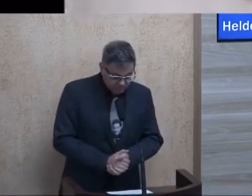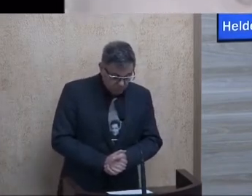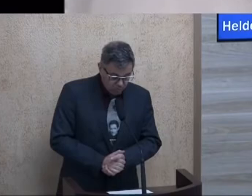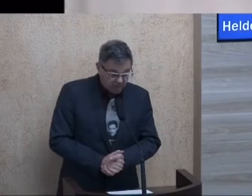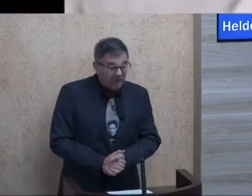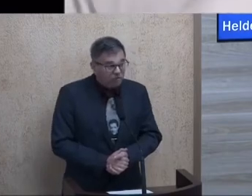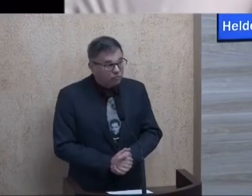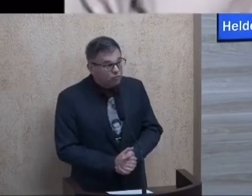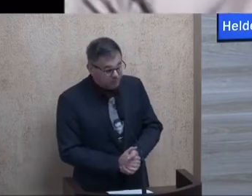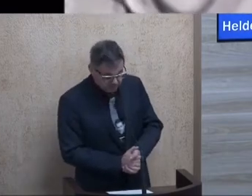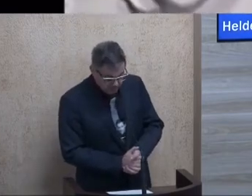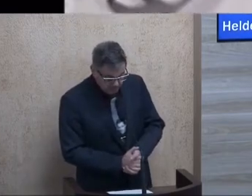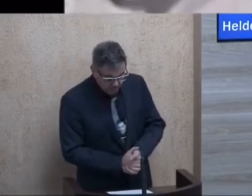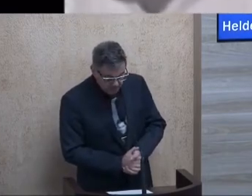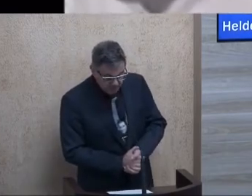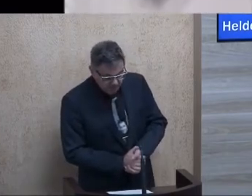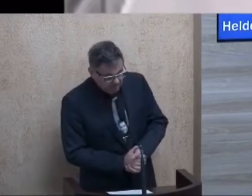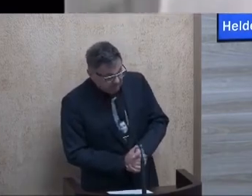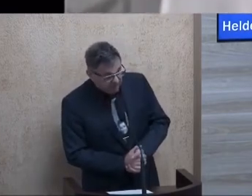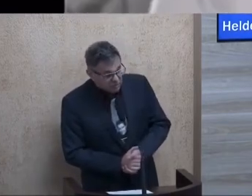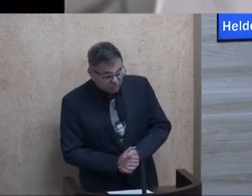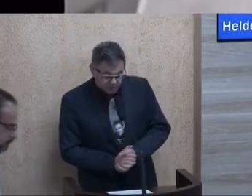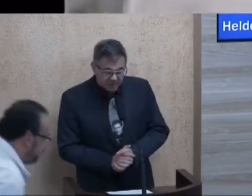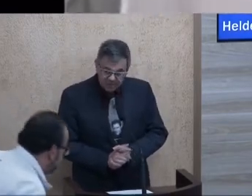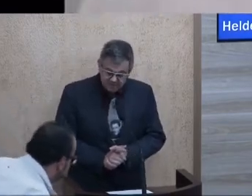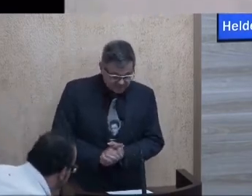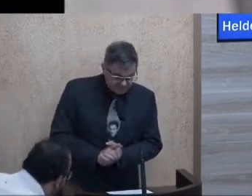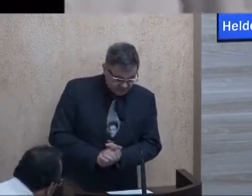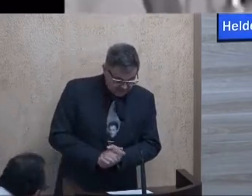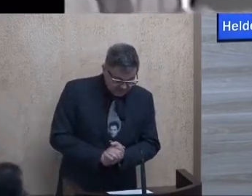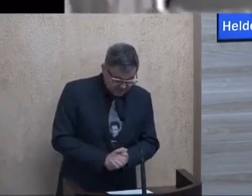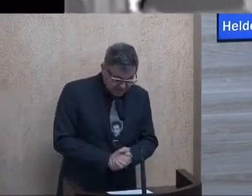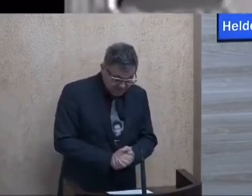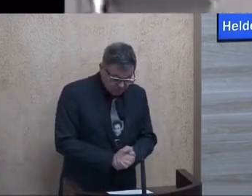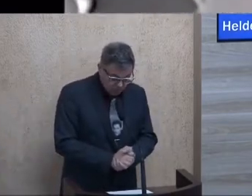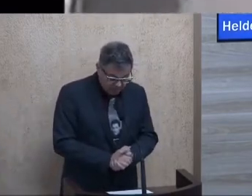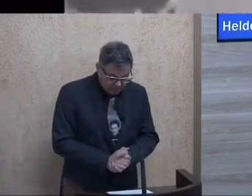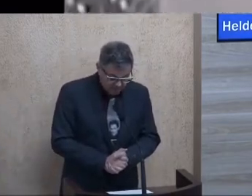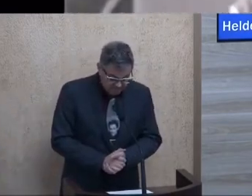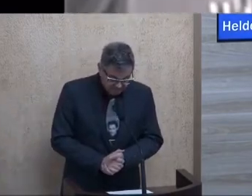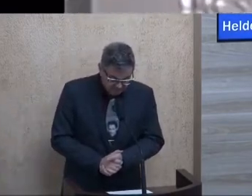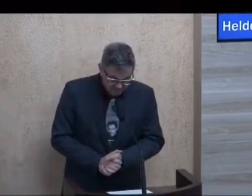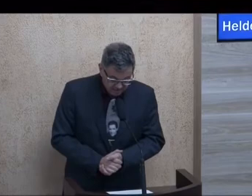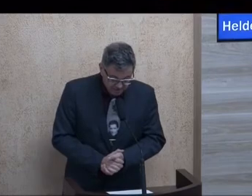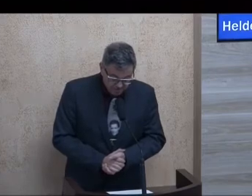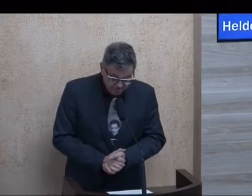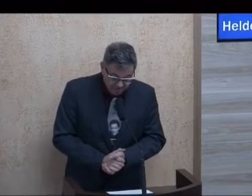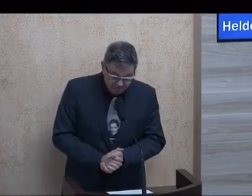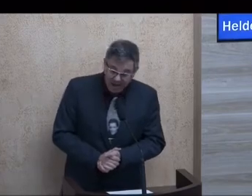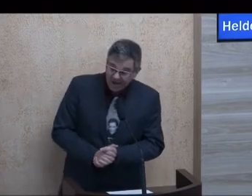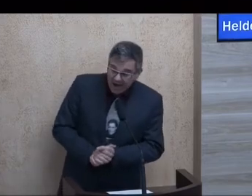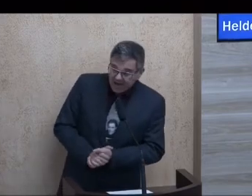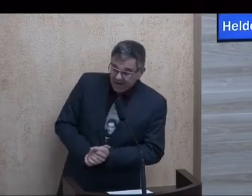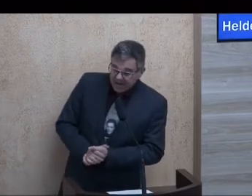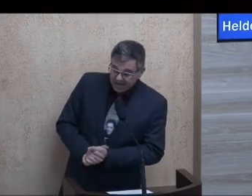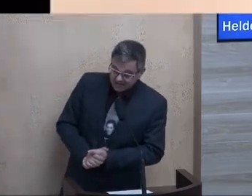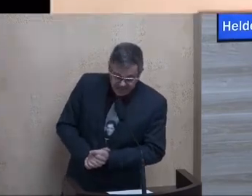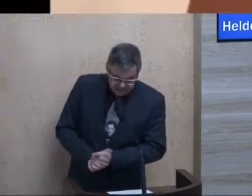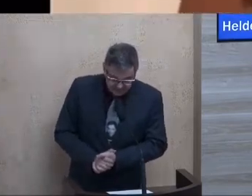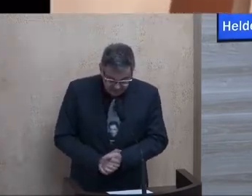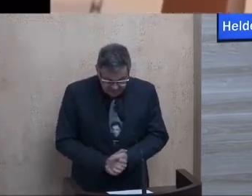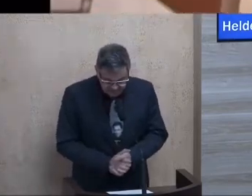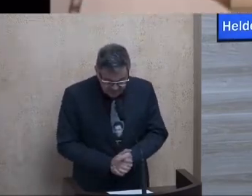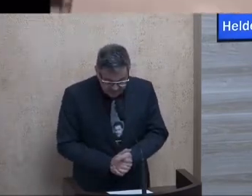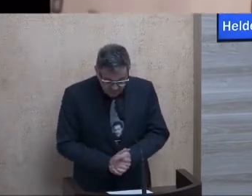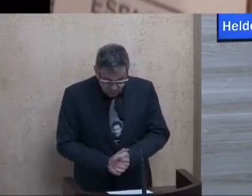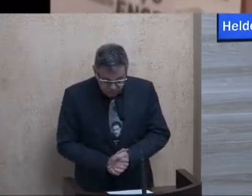pagava o ingresso. Vejam vocês, na adolescência, para pagar a